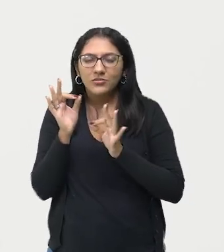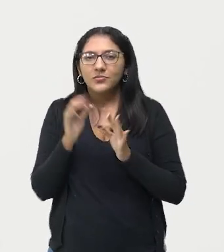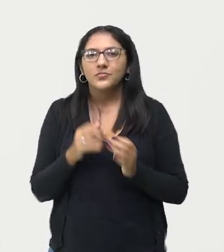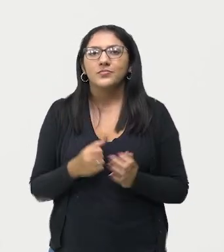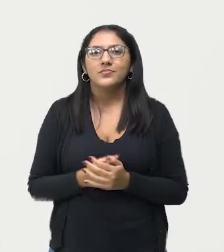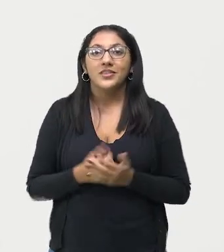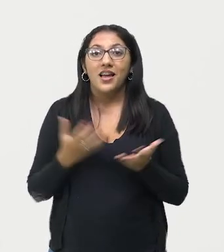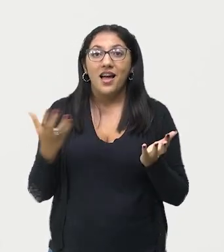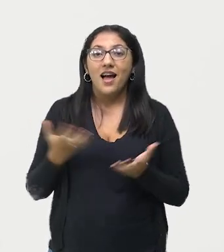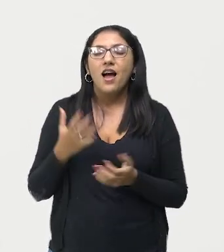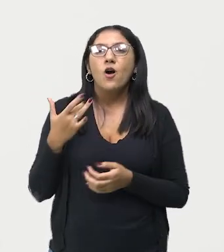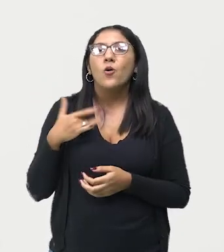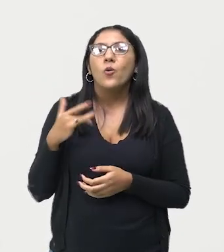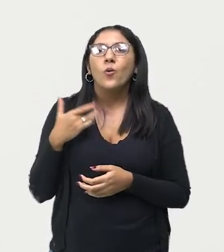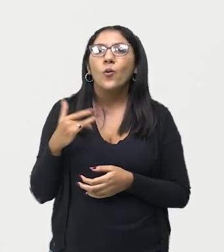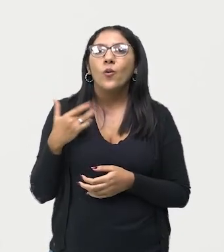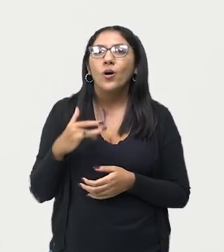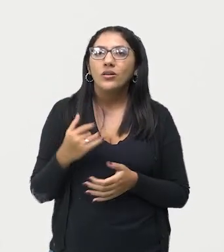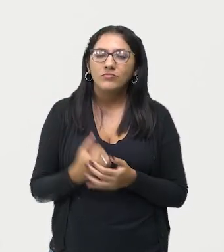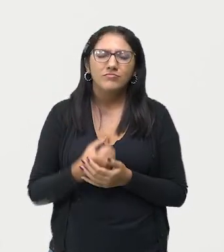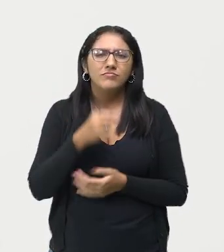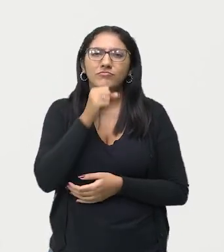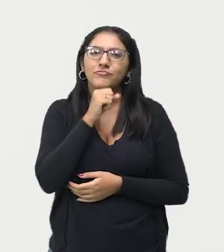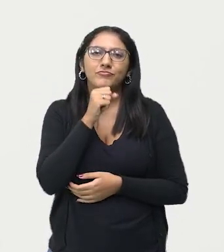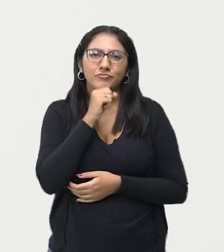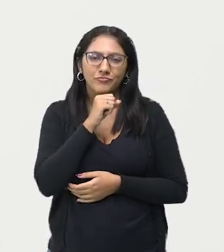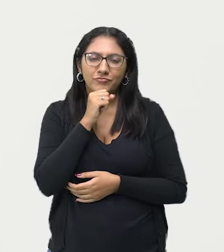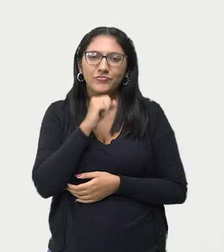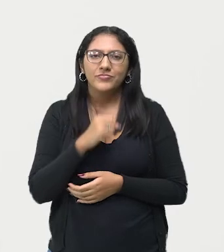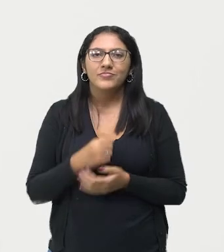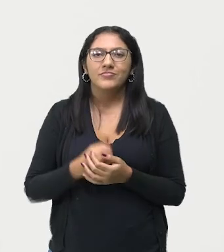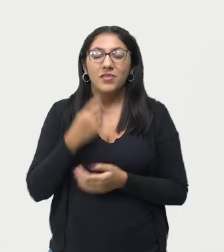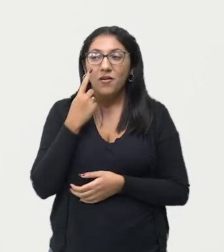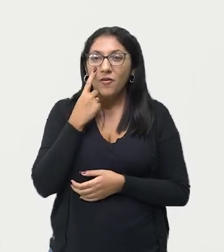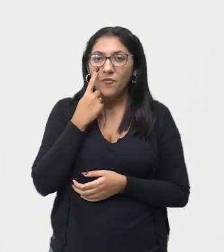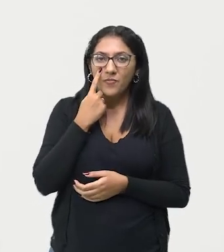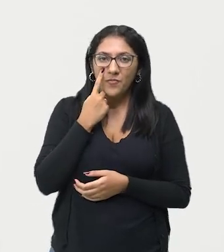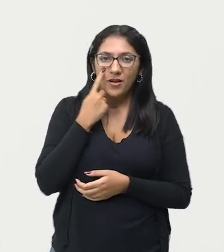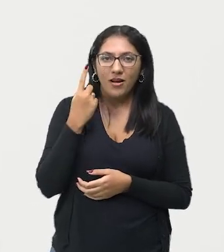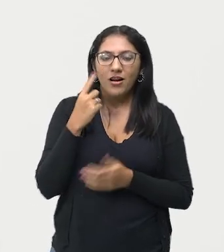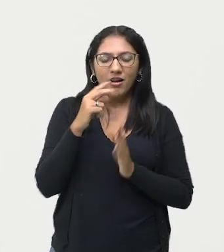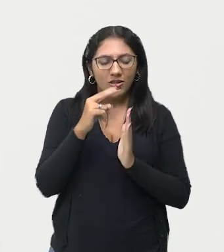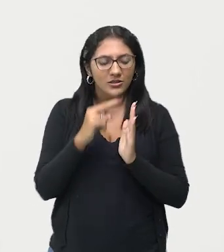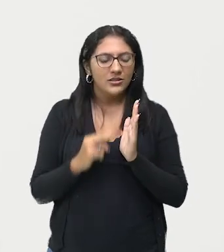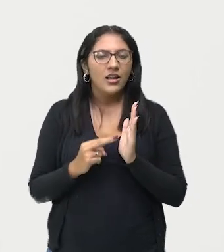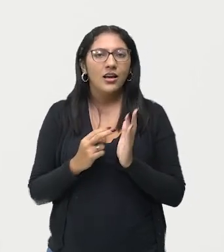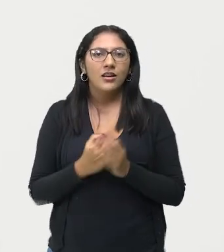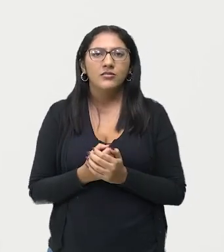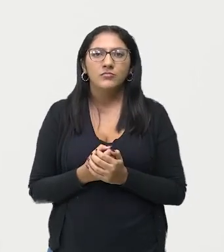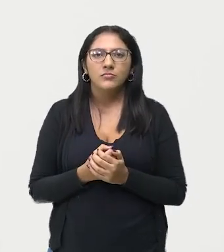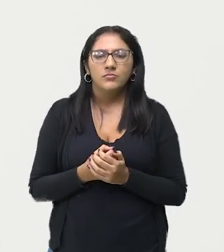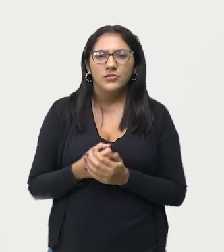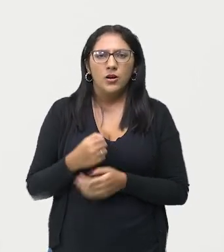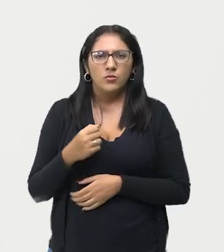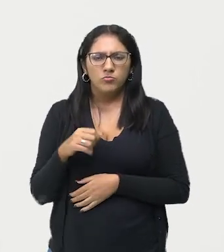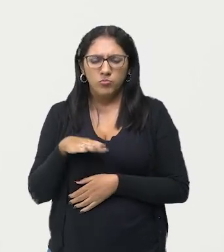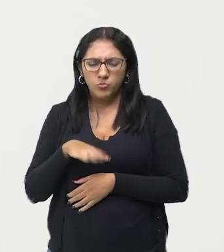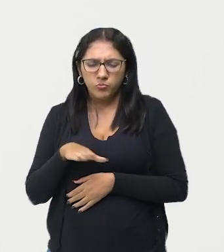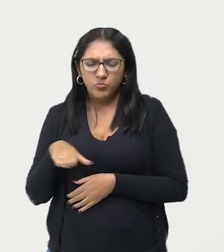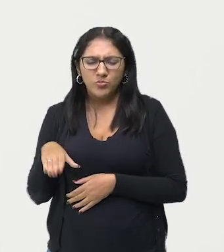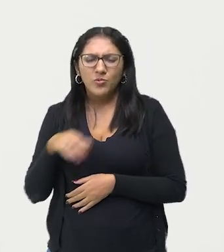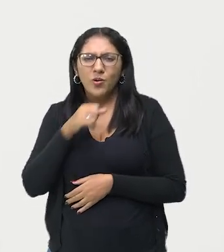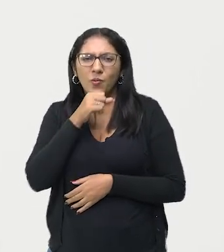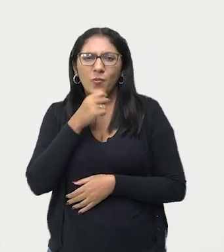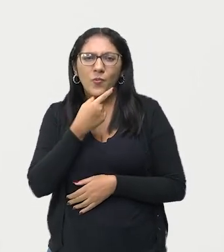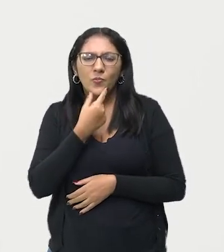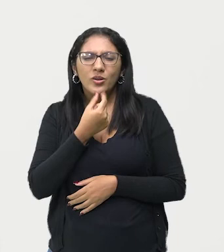Agora a crueldade é contra o velho. Notem que O fato do menino seguir montado no burro e